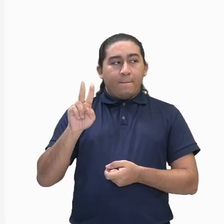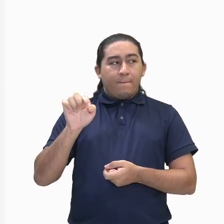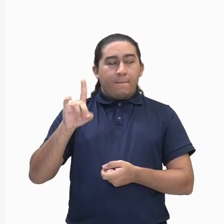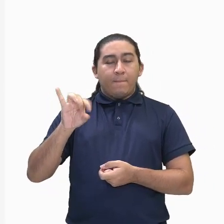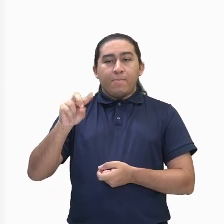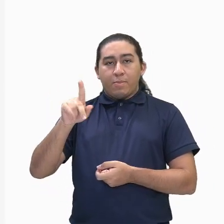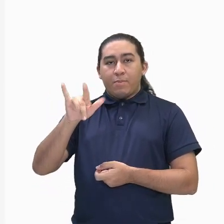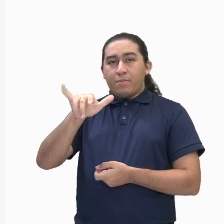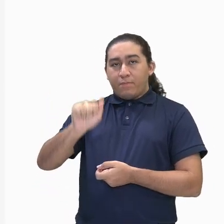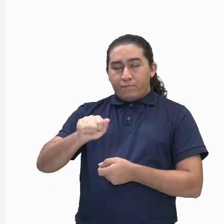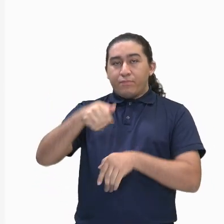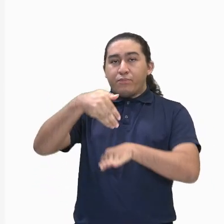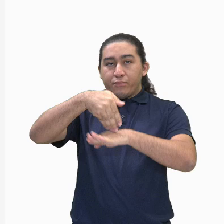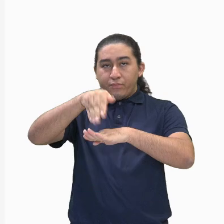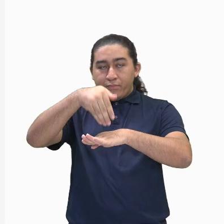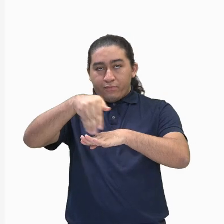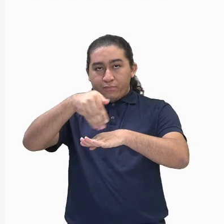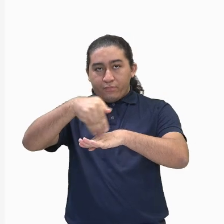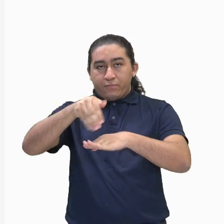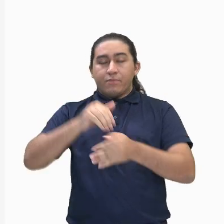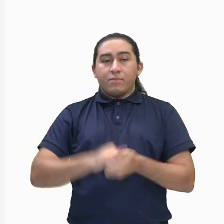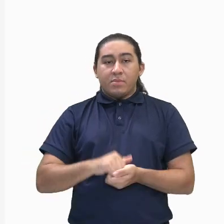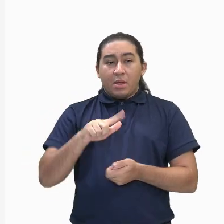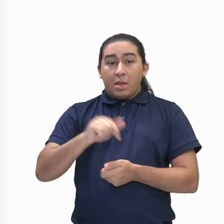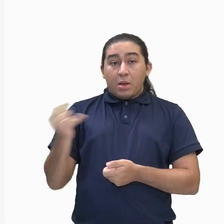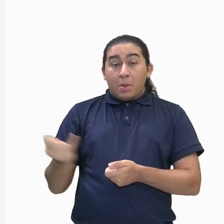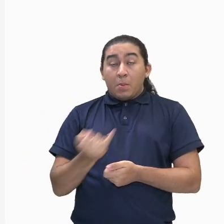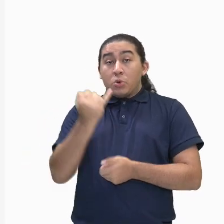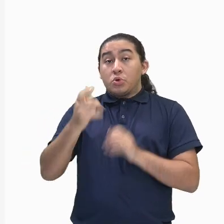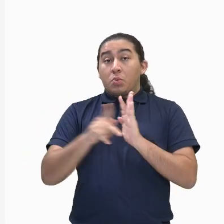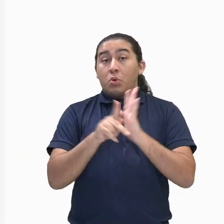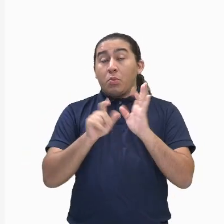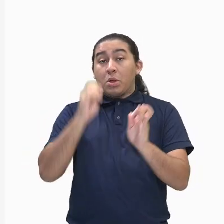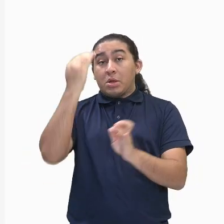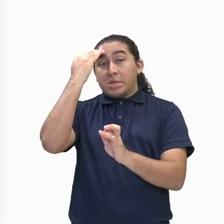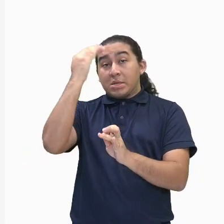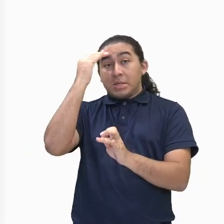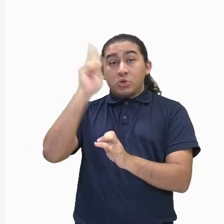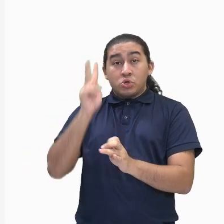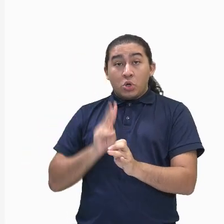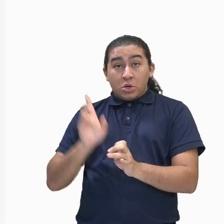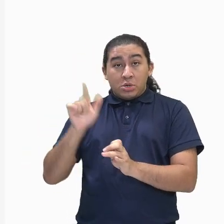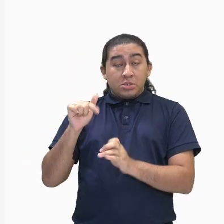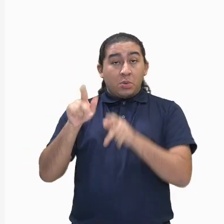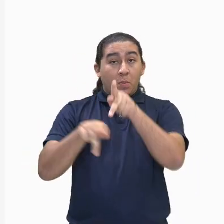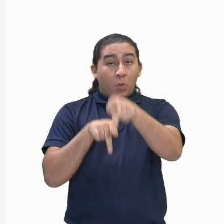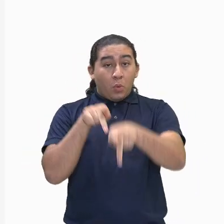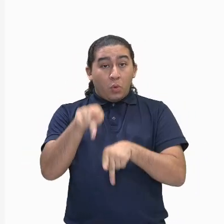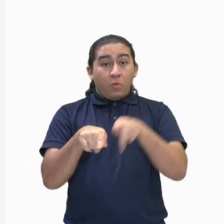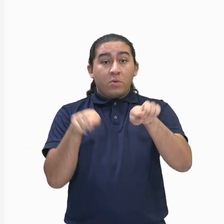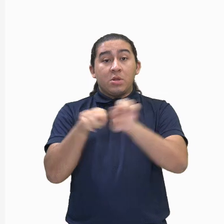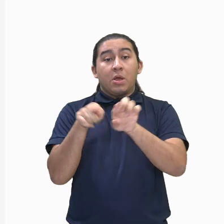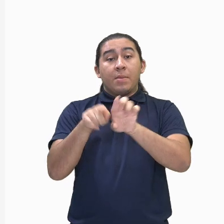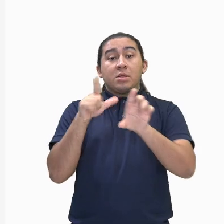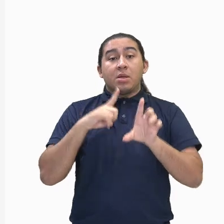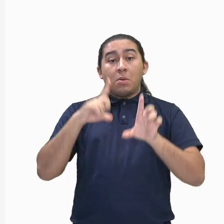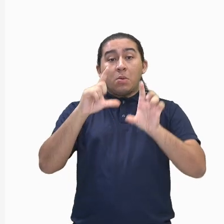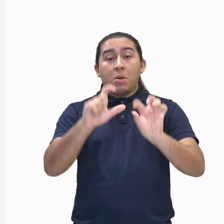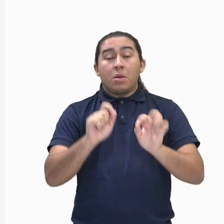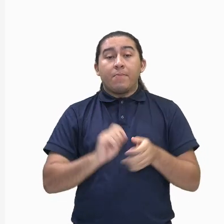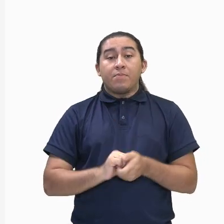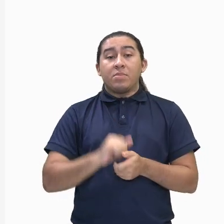é essencial para construir a história dessas civilizações. Através de escavações, os